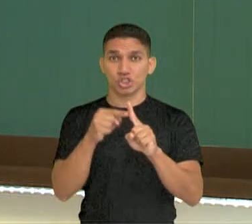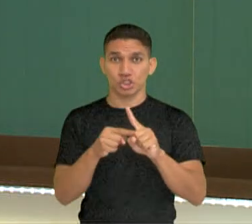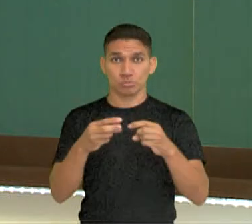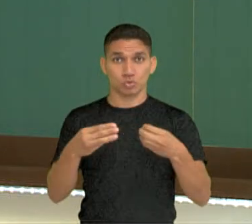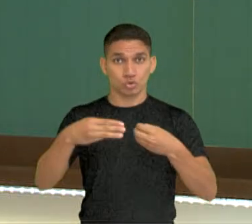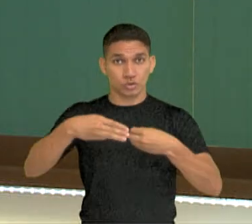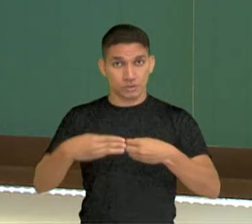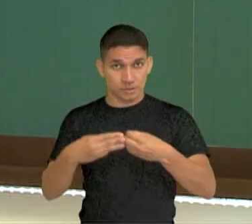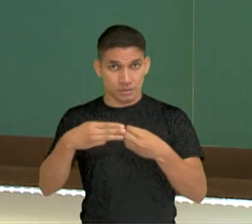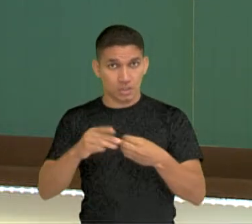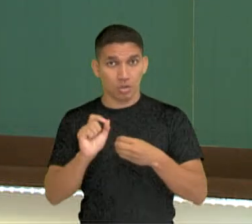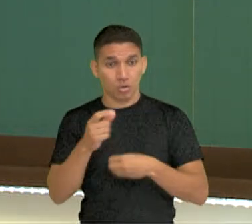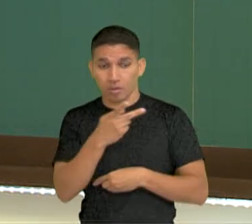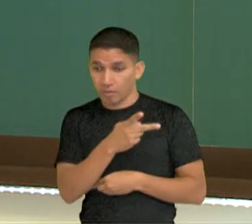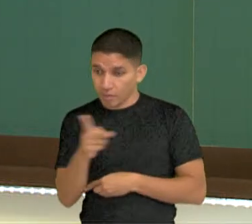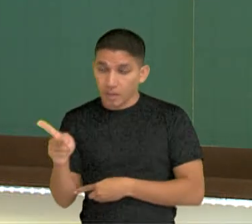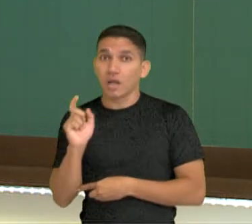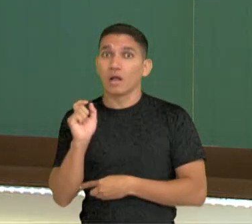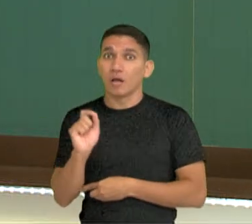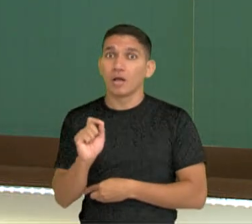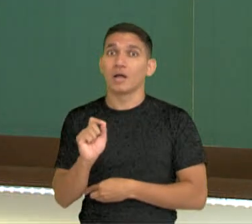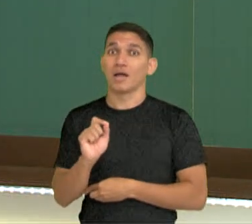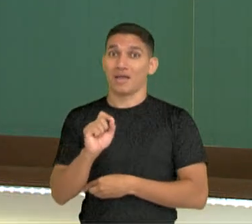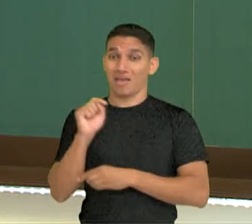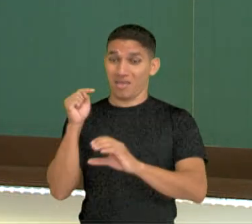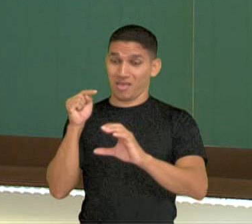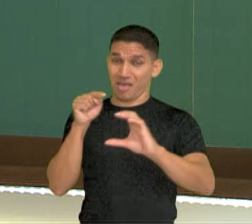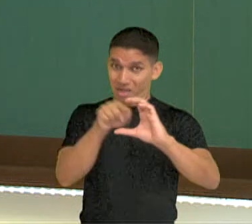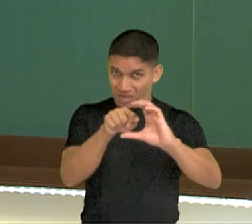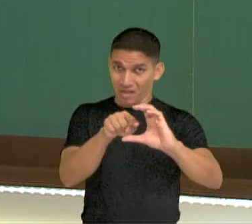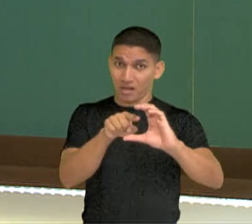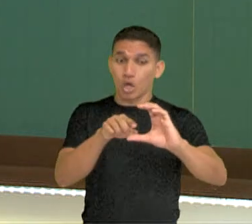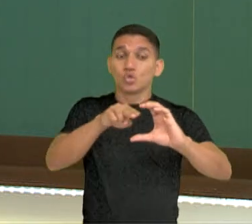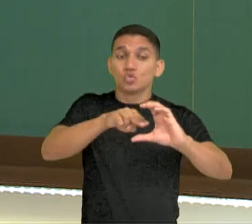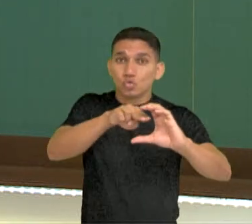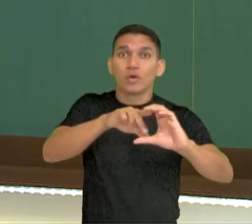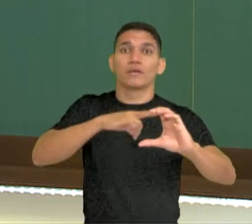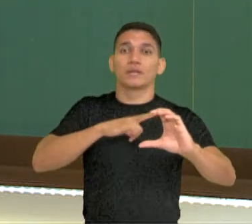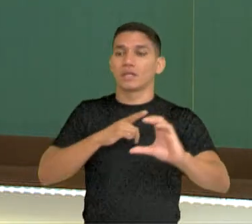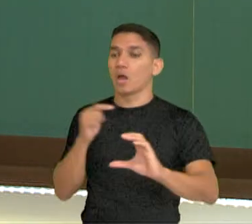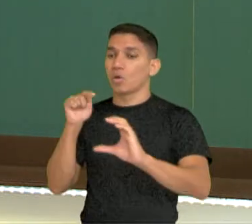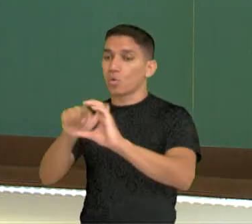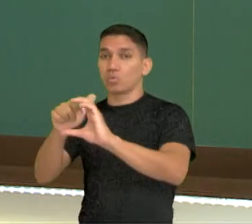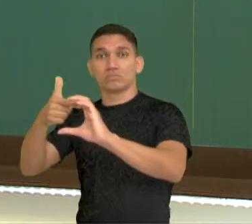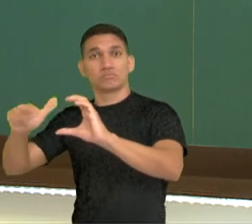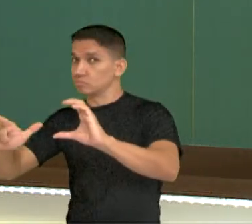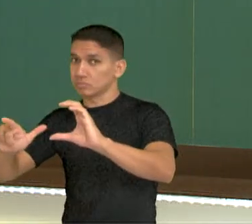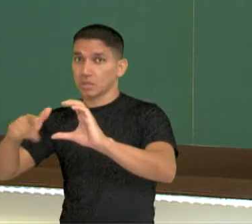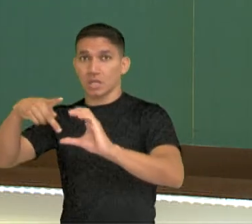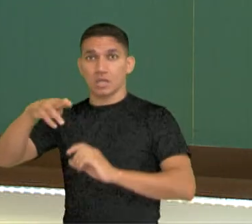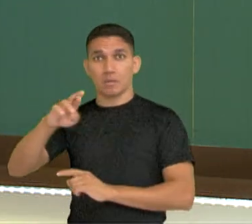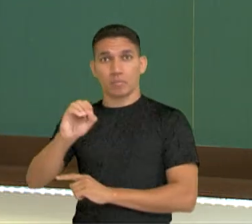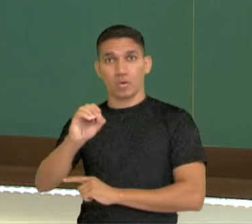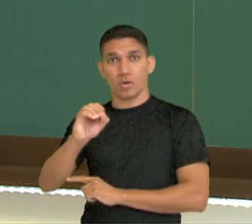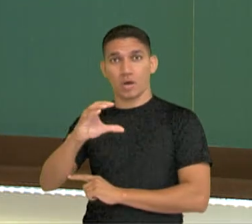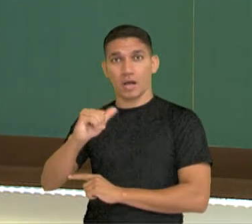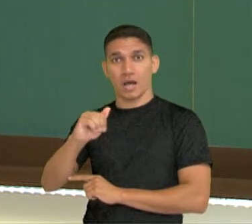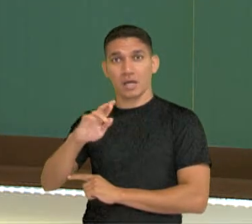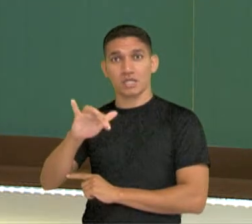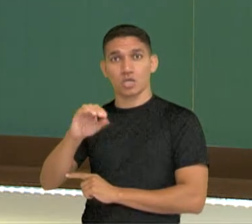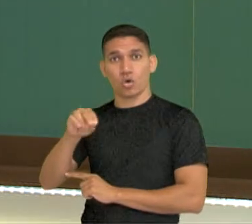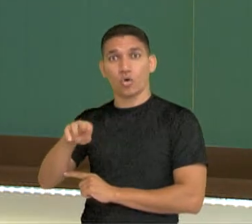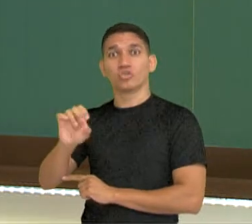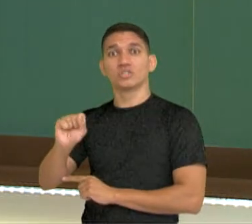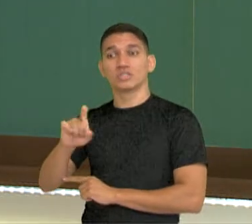é pelo fato dos eucariontes possuírem núcleo e os procariontes não. O seu material genético é disperso